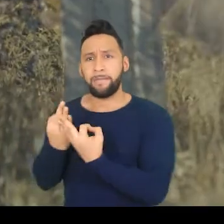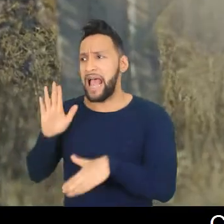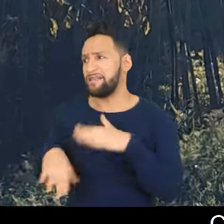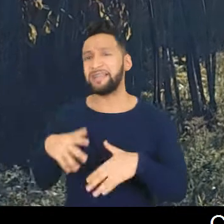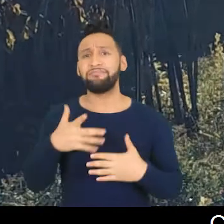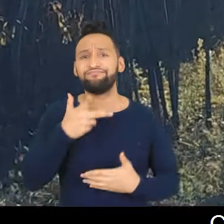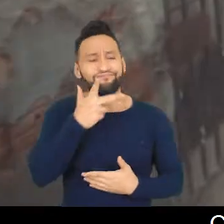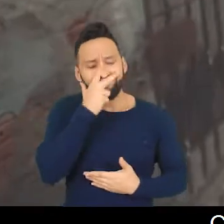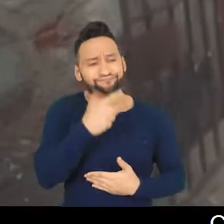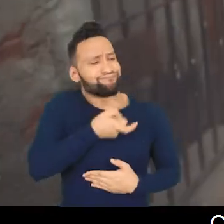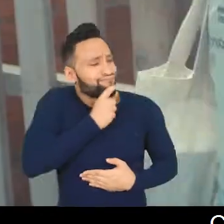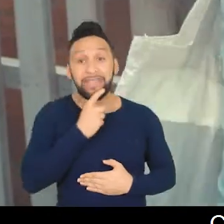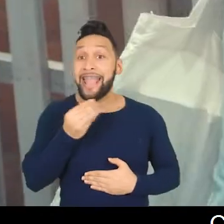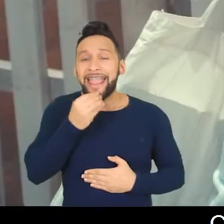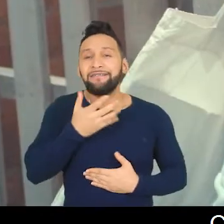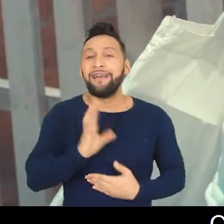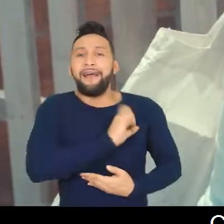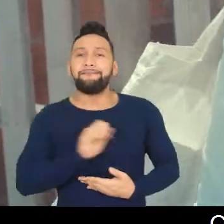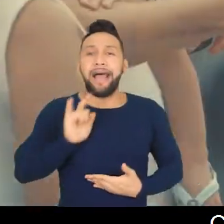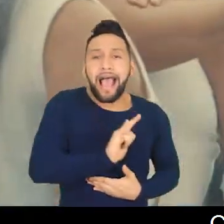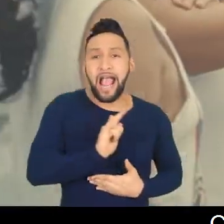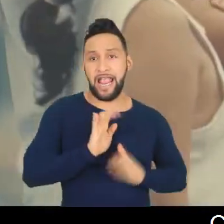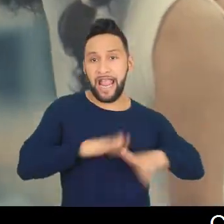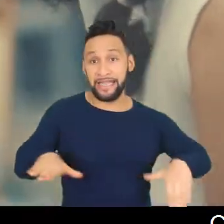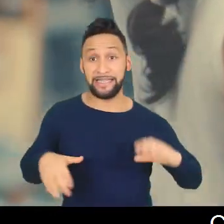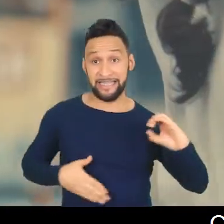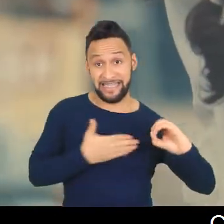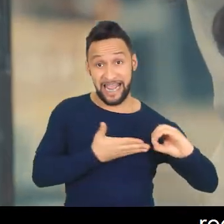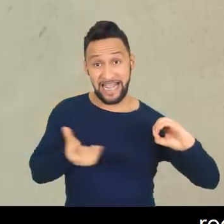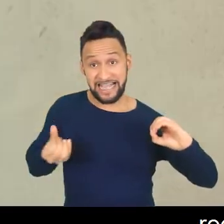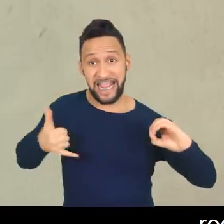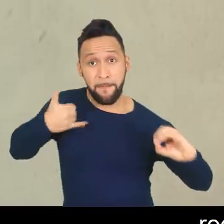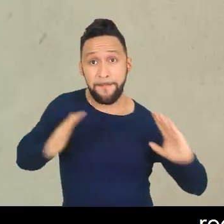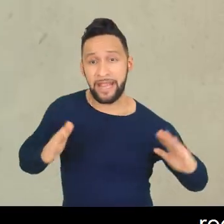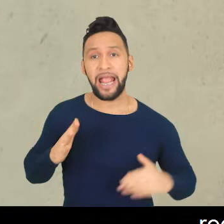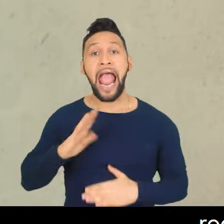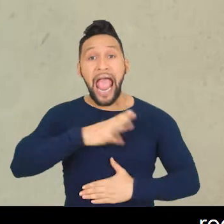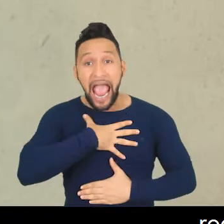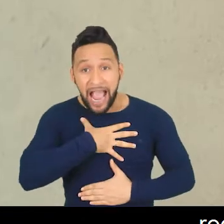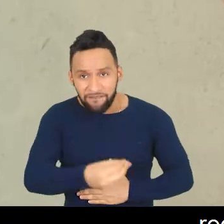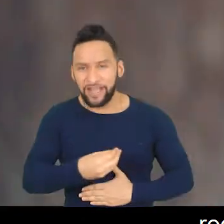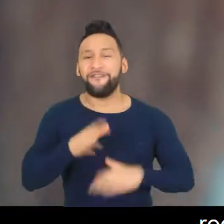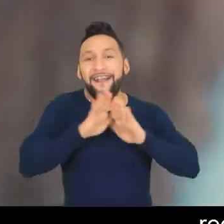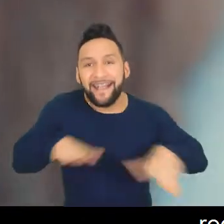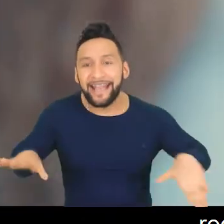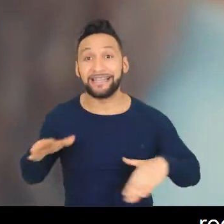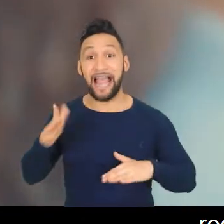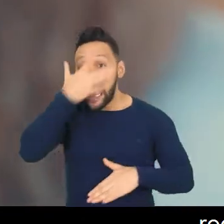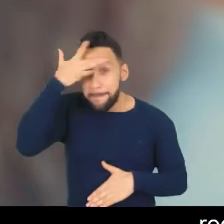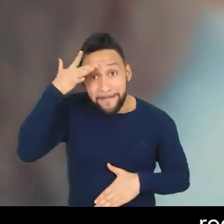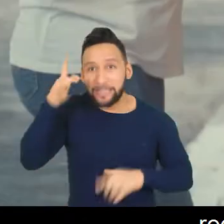familiares. Cerca de 96 mil famílias com crianças na primeira infância receberam visitas domiciliares